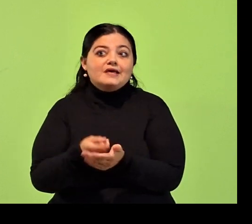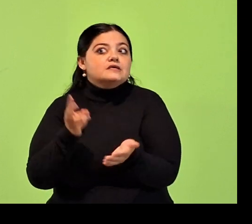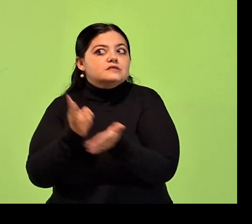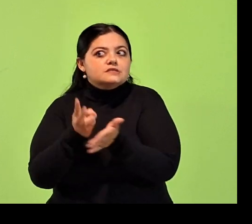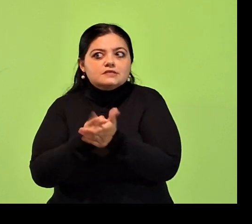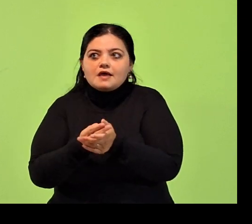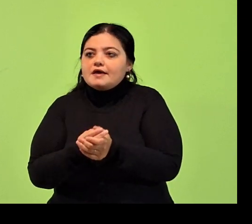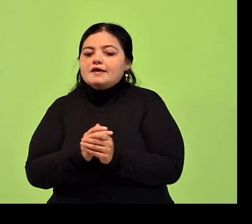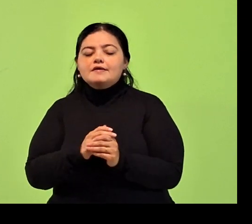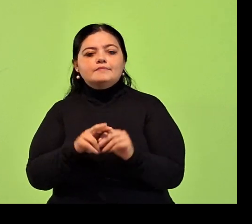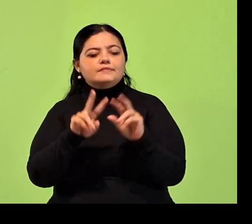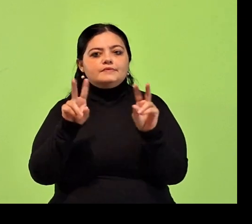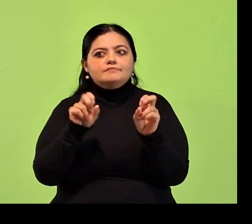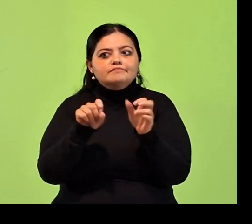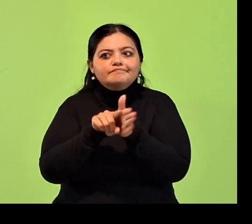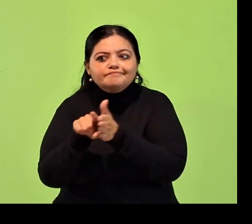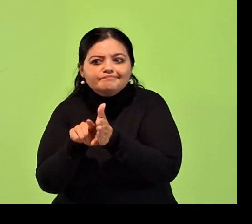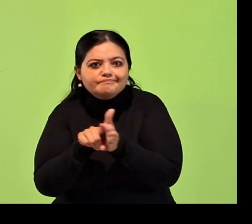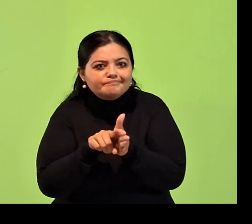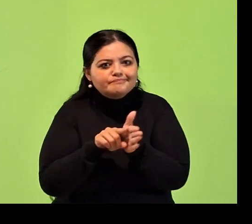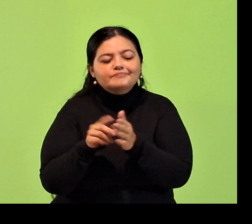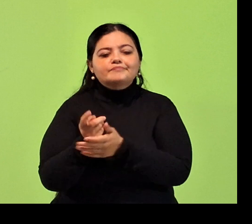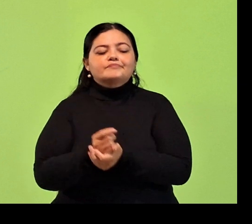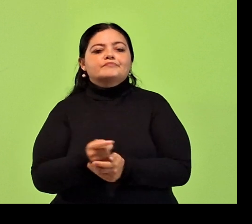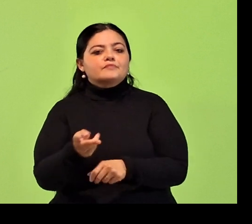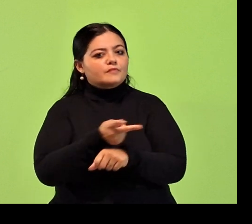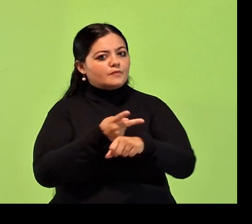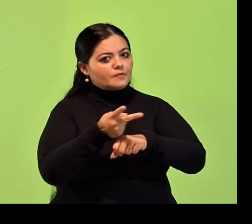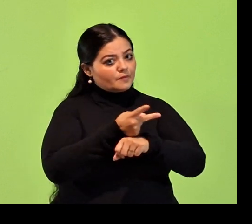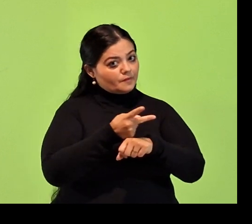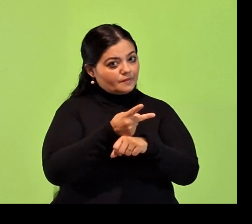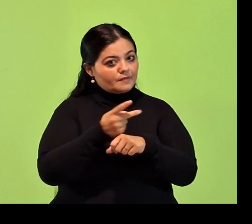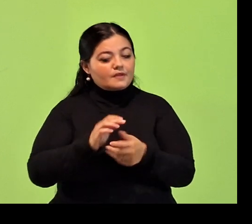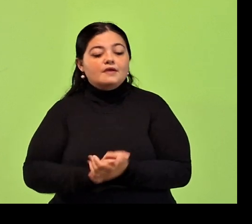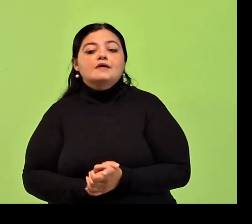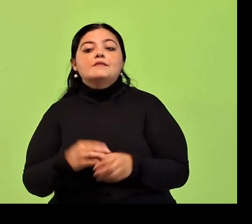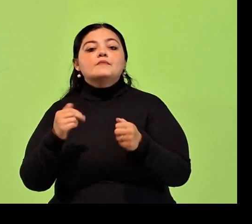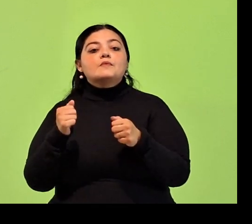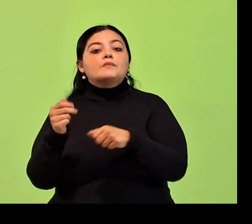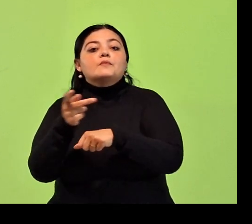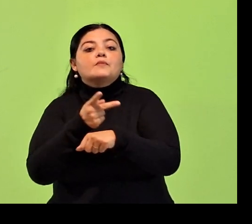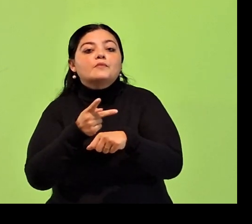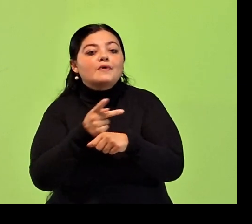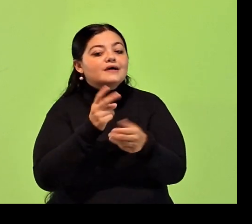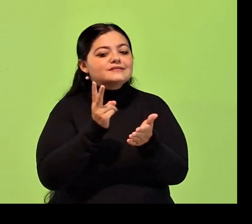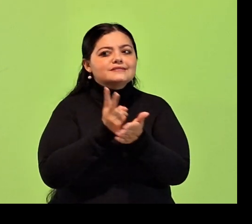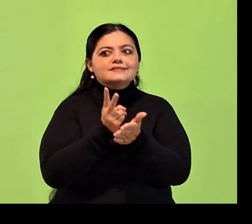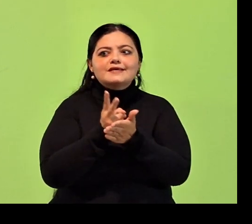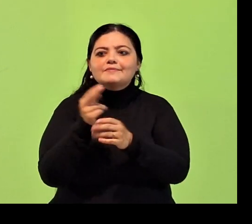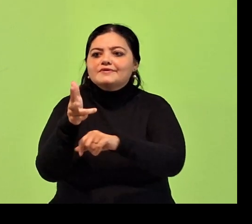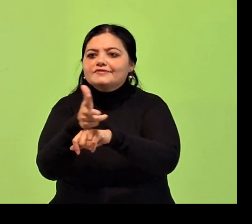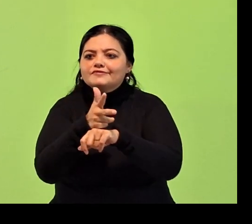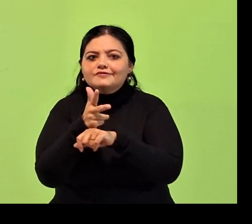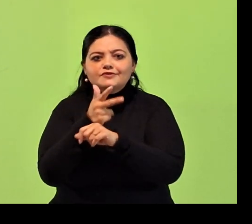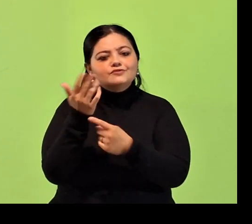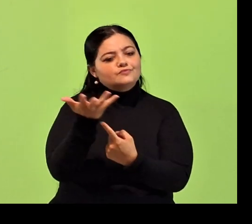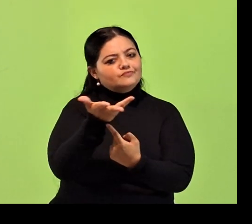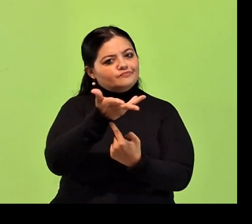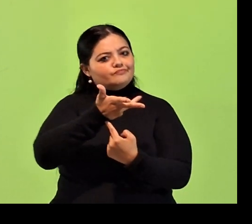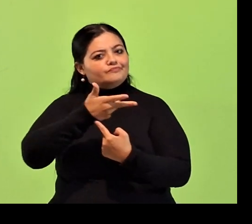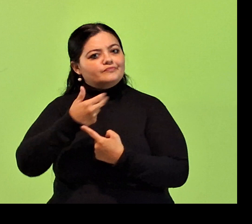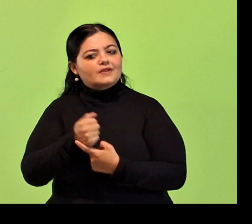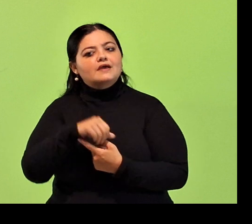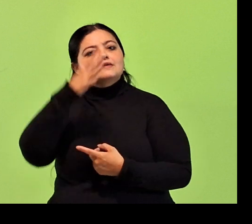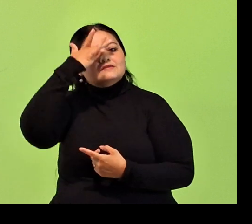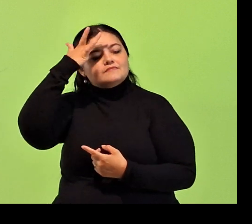sempre que possível. Nossos trabalhos buscam evidenciar corpos dissidentes, vide nosso núcleo artístico, formado majoritariamente